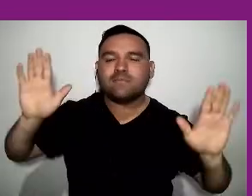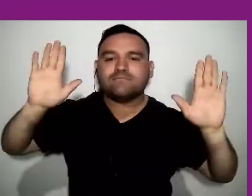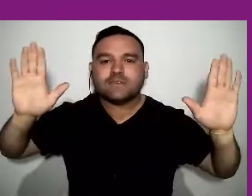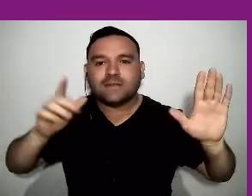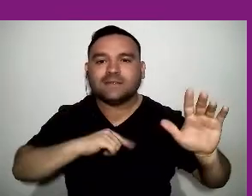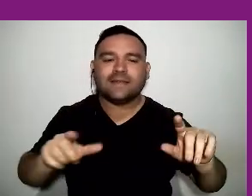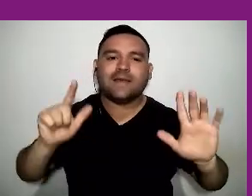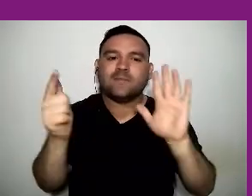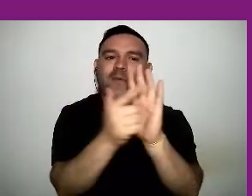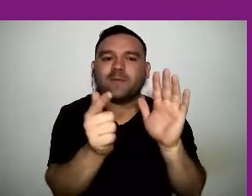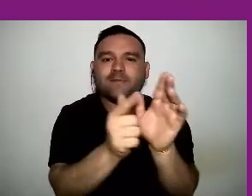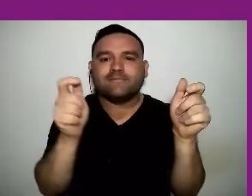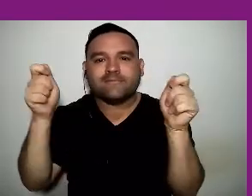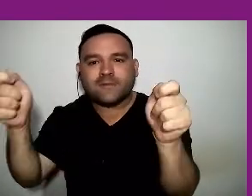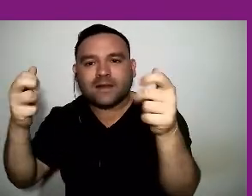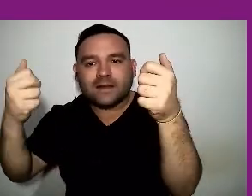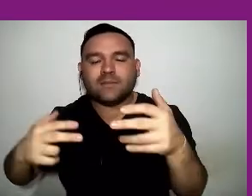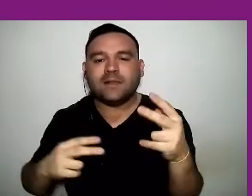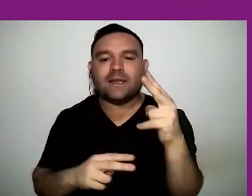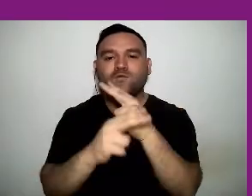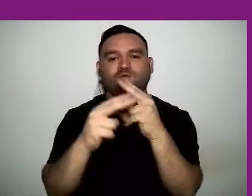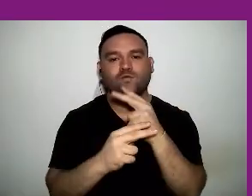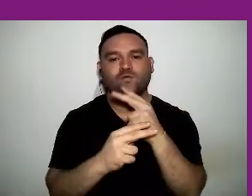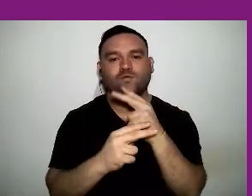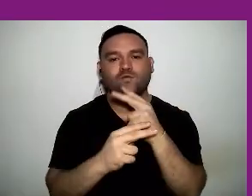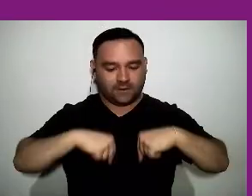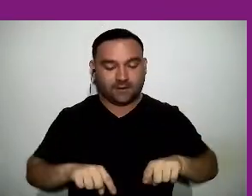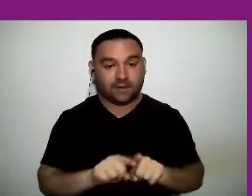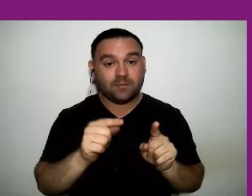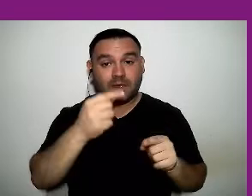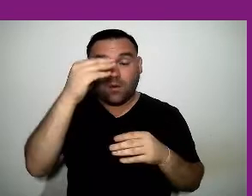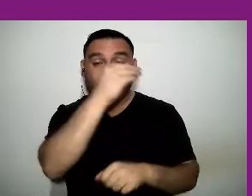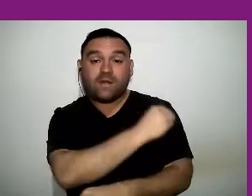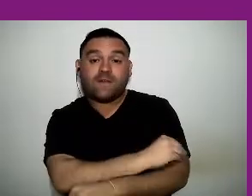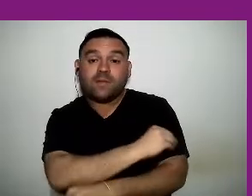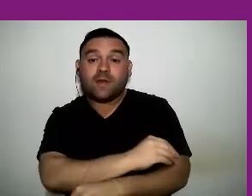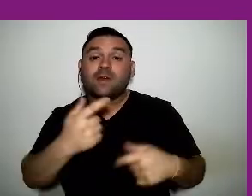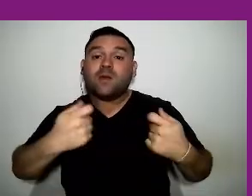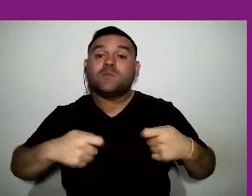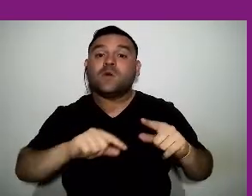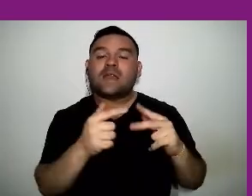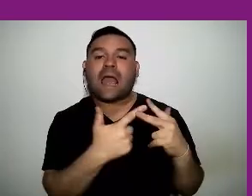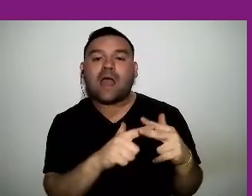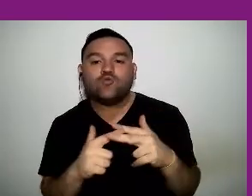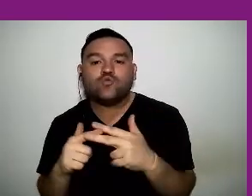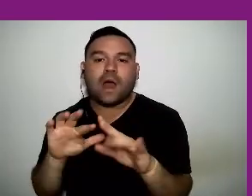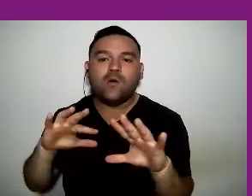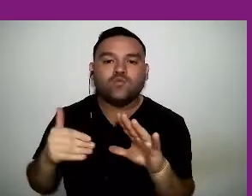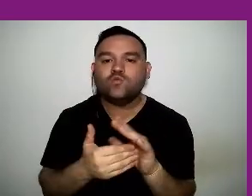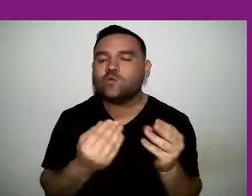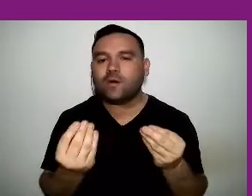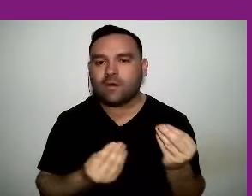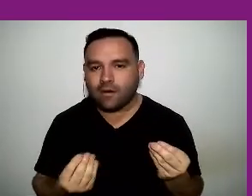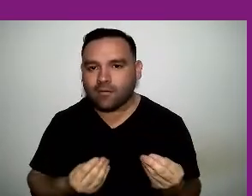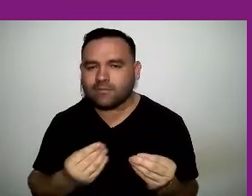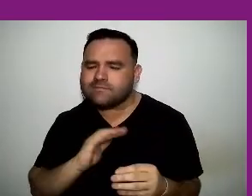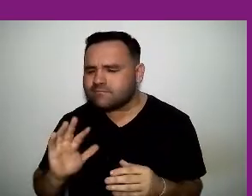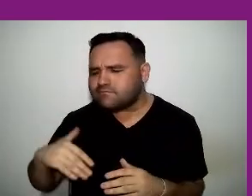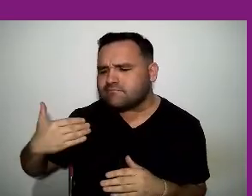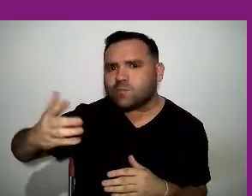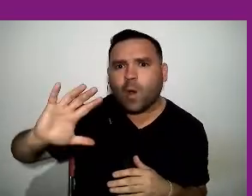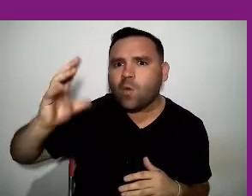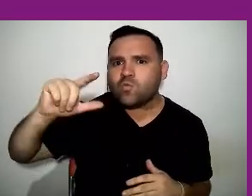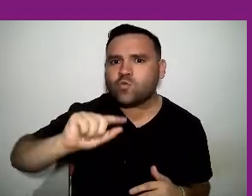também sobre a ventilação mecânica. O que o enfermeiro deveria fazer para ajustar as coisas? O que aconteceu depois